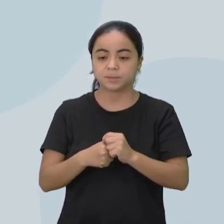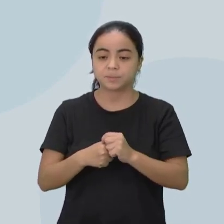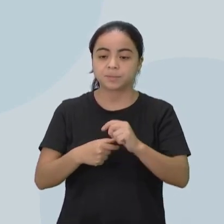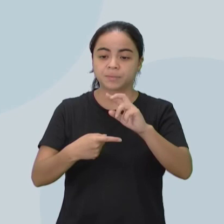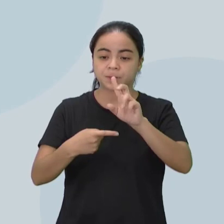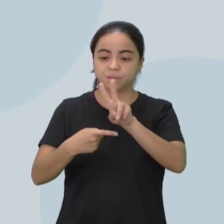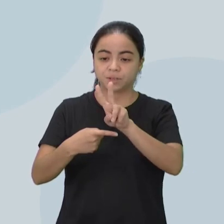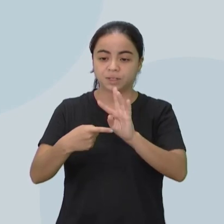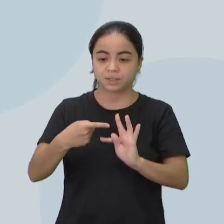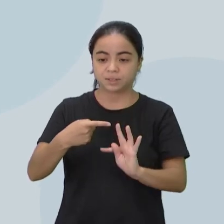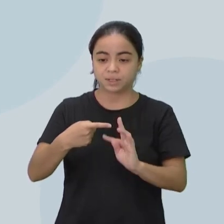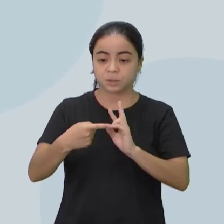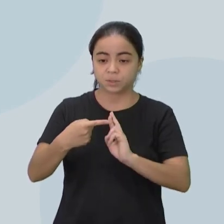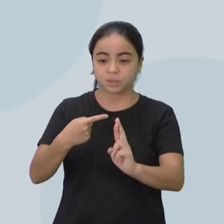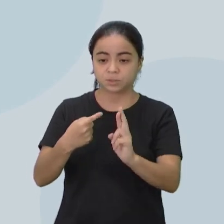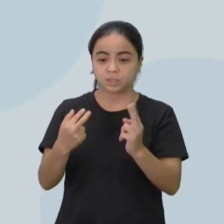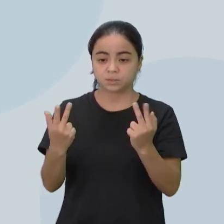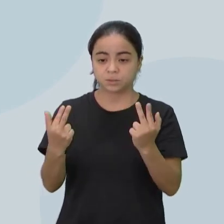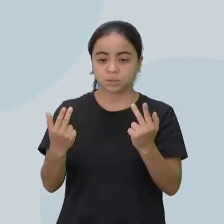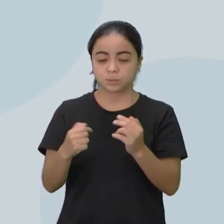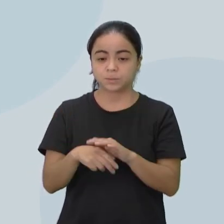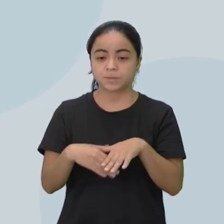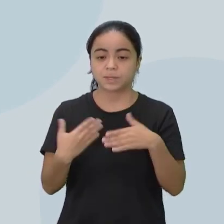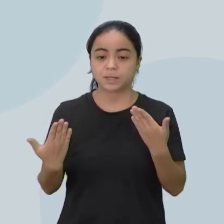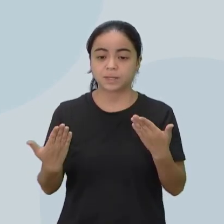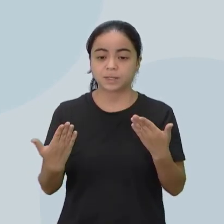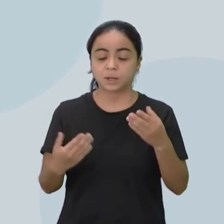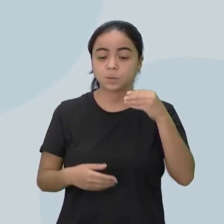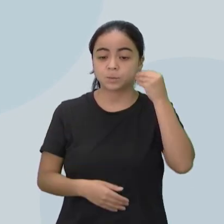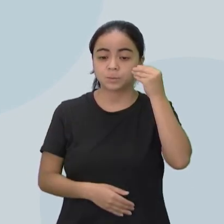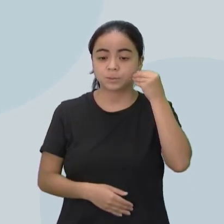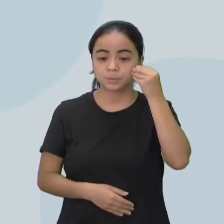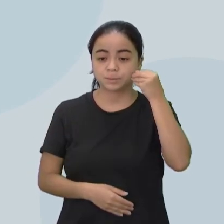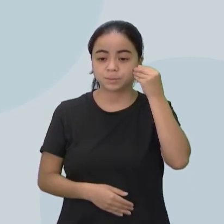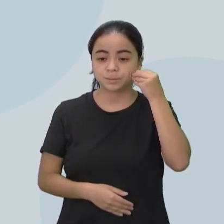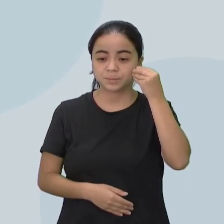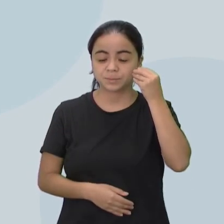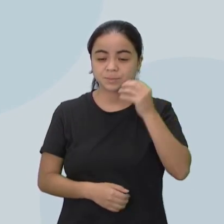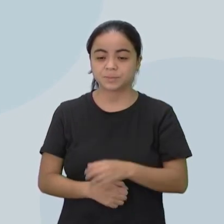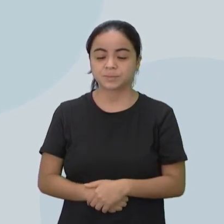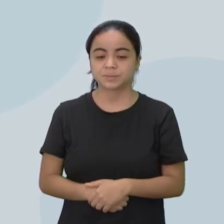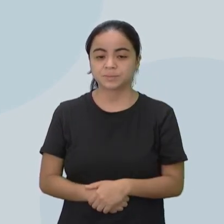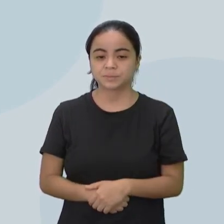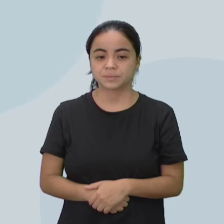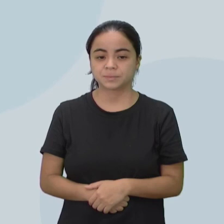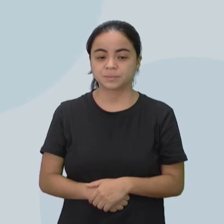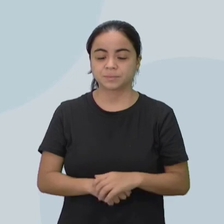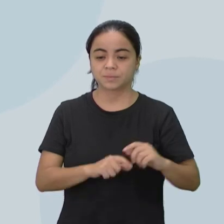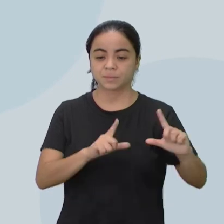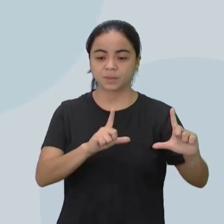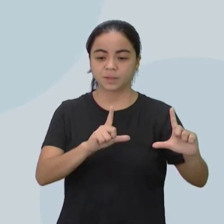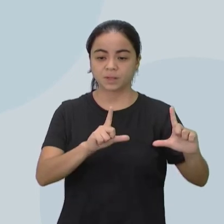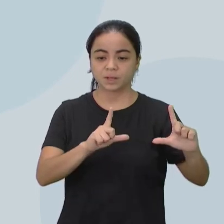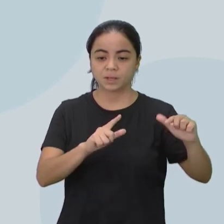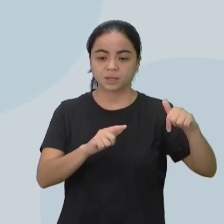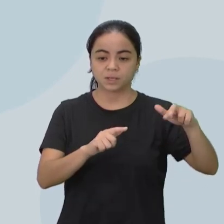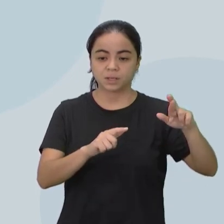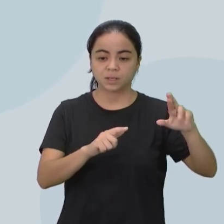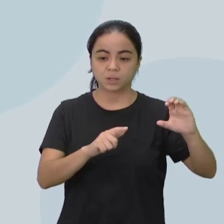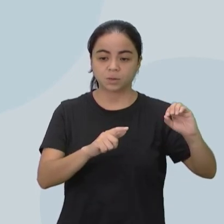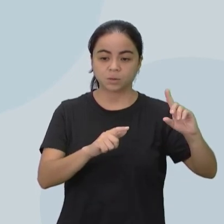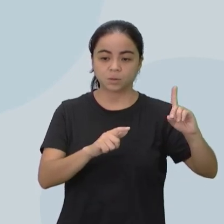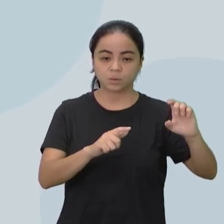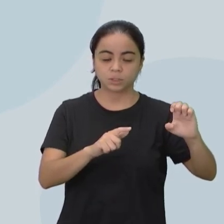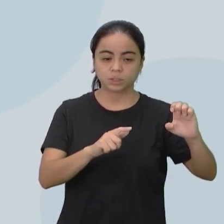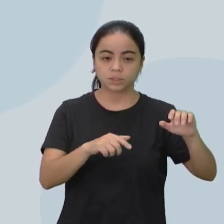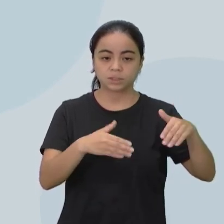vem por aí? Na próxima aula nós vamos fazer um experimento, tá bom? Deixa eu ver se eu deixei aqui indicação para vocês, ó. Nós